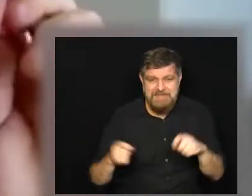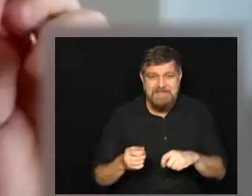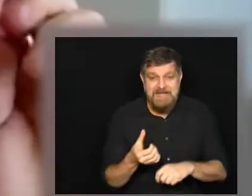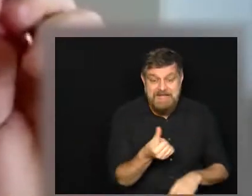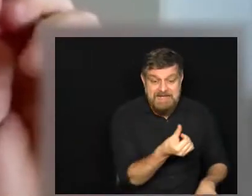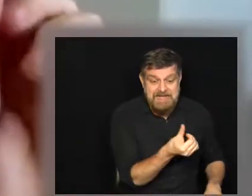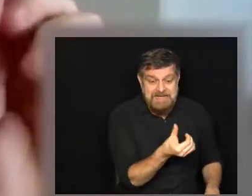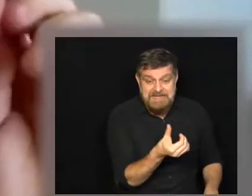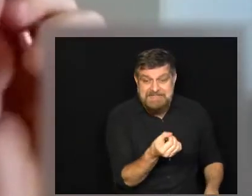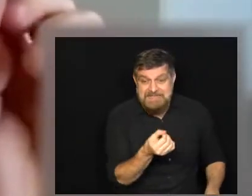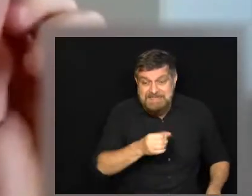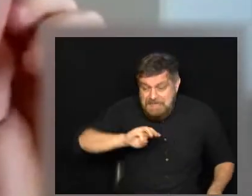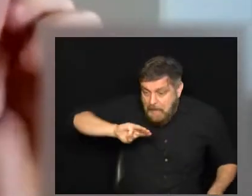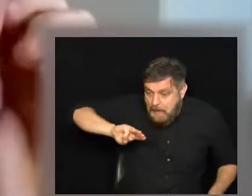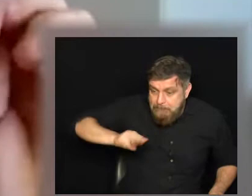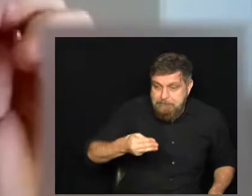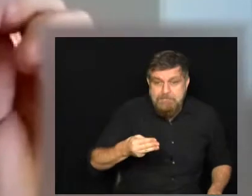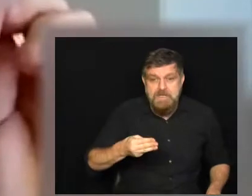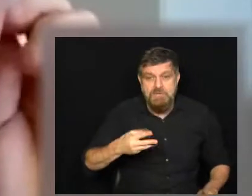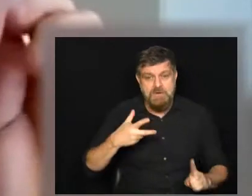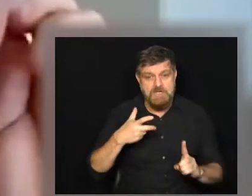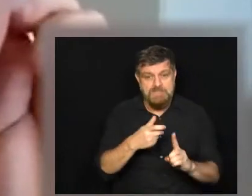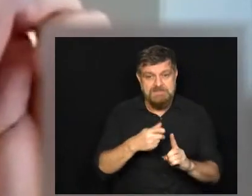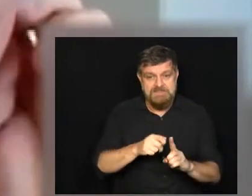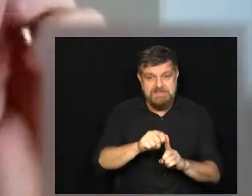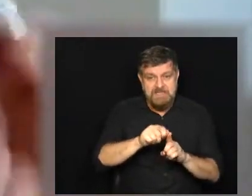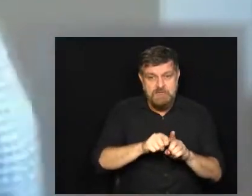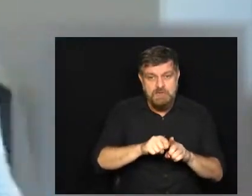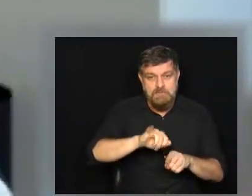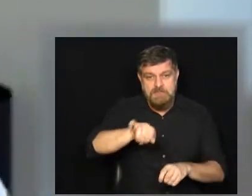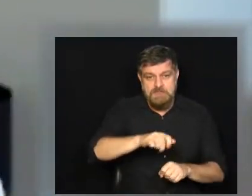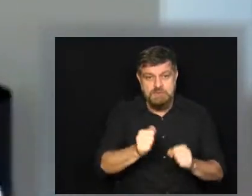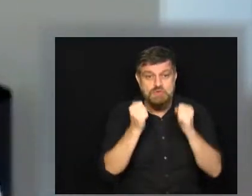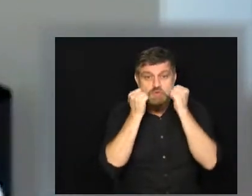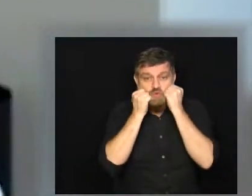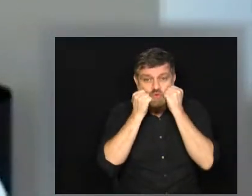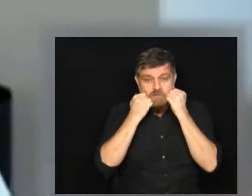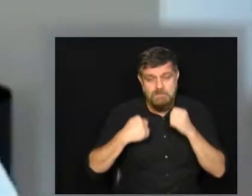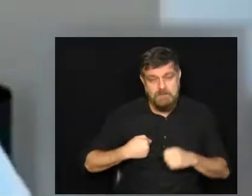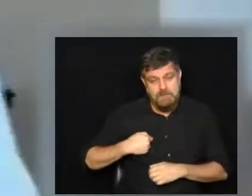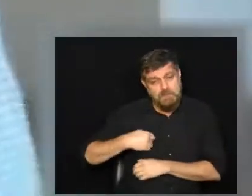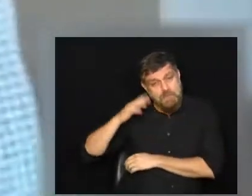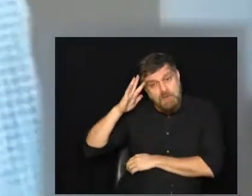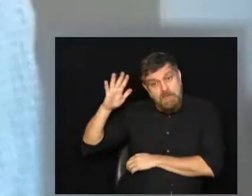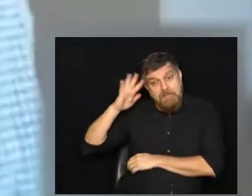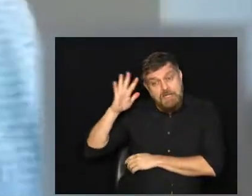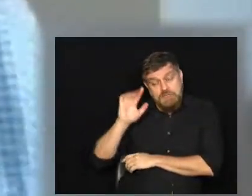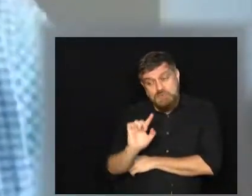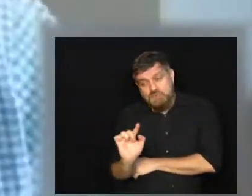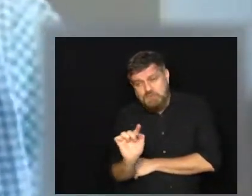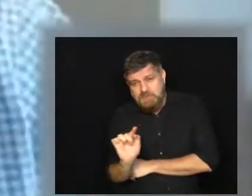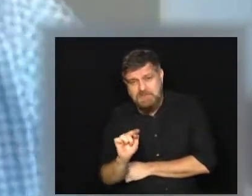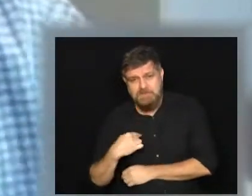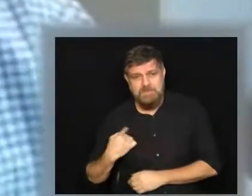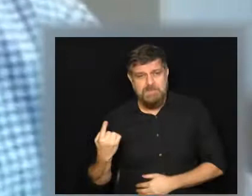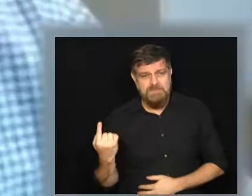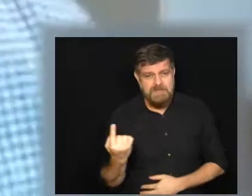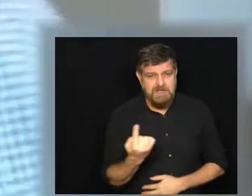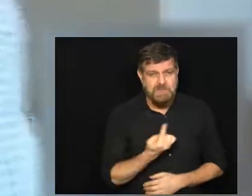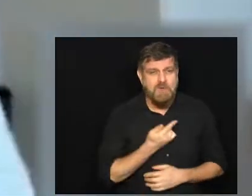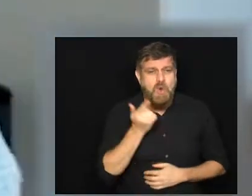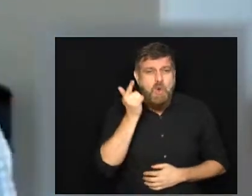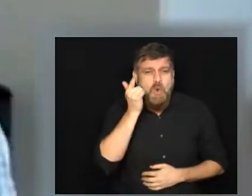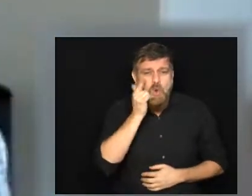milhões de vacina no Brasil em julho. Eu imagino, se nós chegarmos